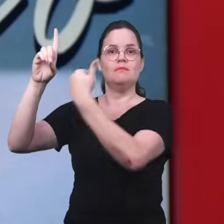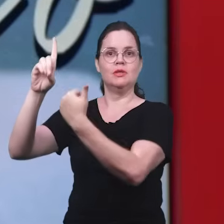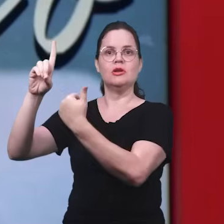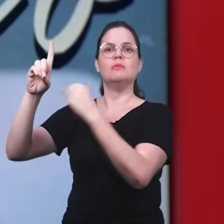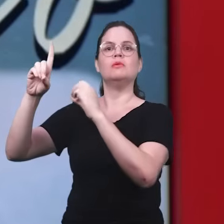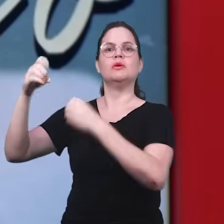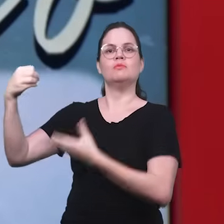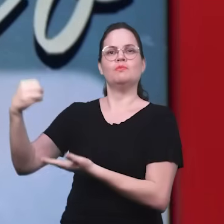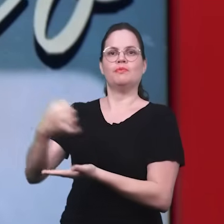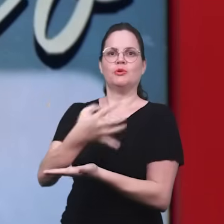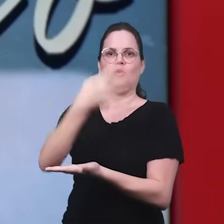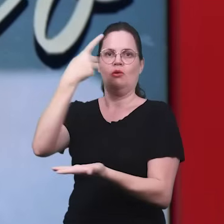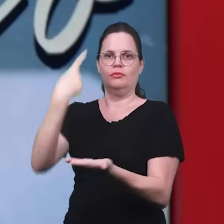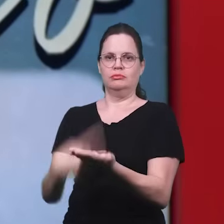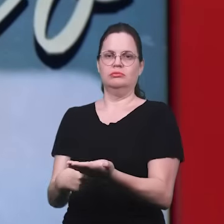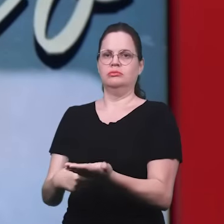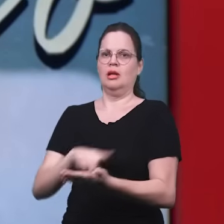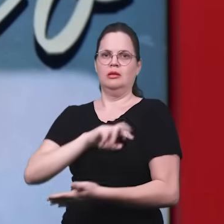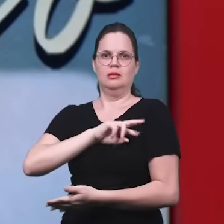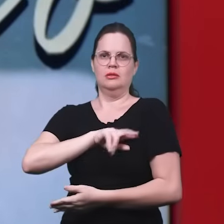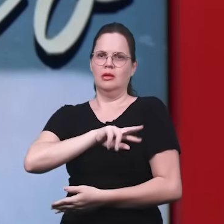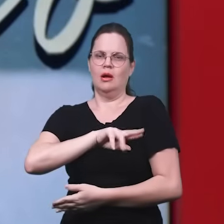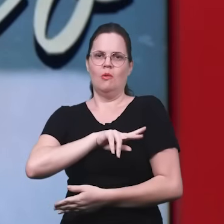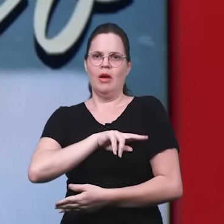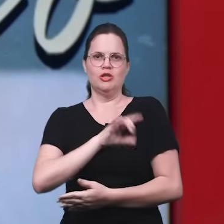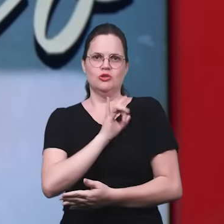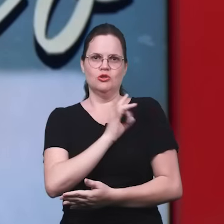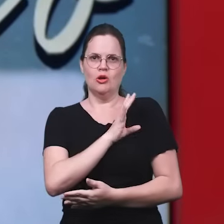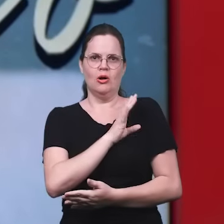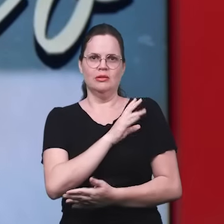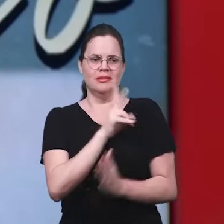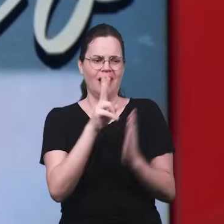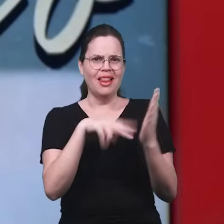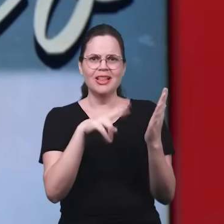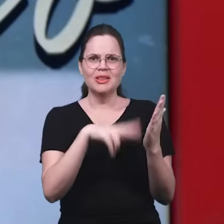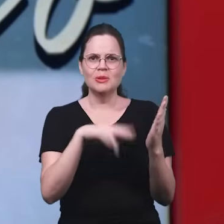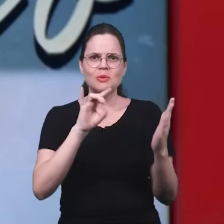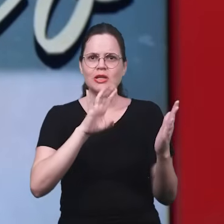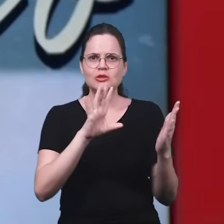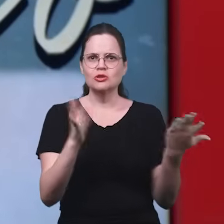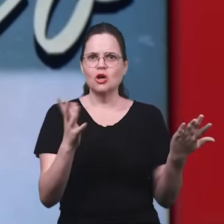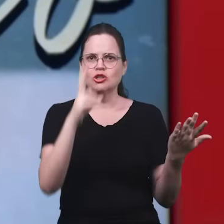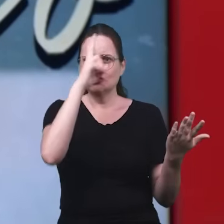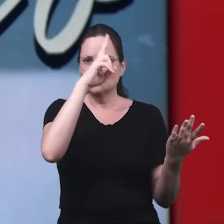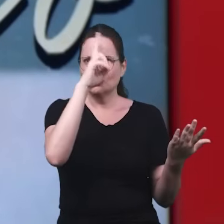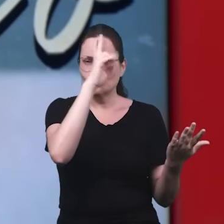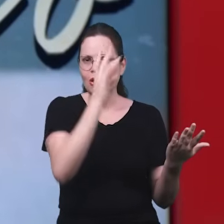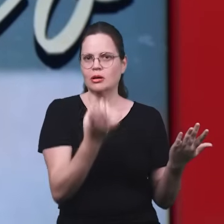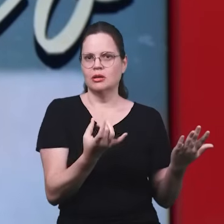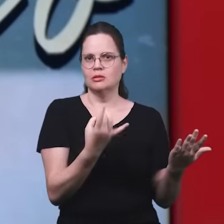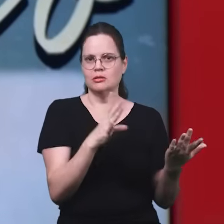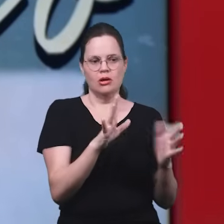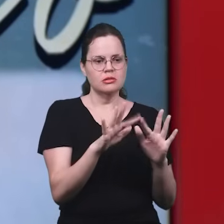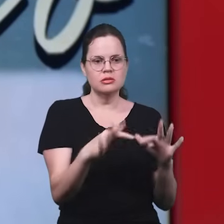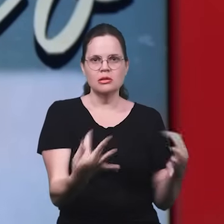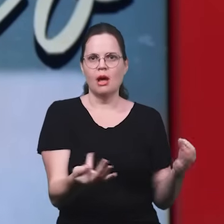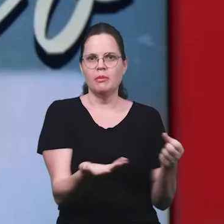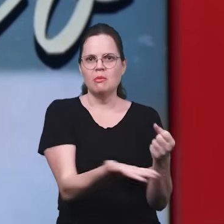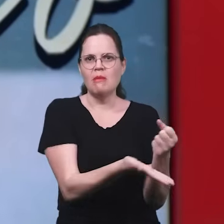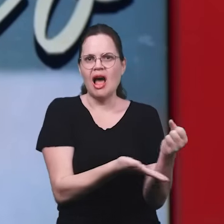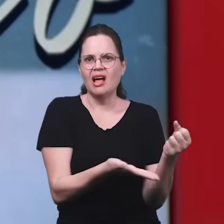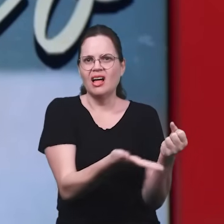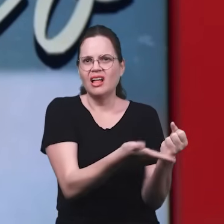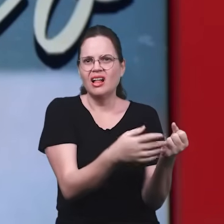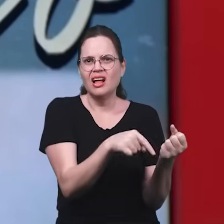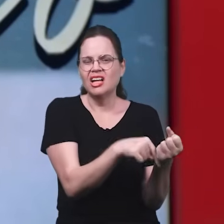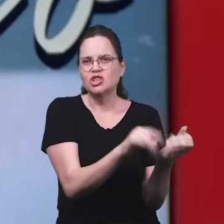novo testamento, não da letra, ou seja, não de uma Bíblia, né, histórica, uma Bíblia simplesmente que